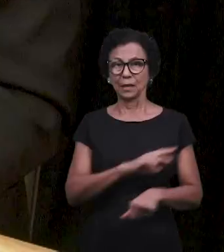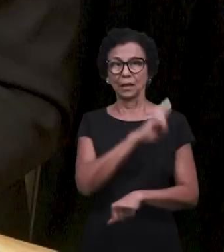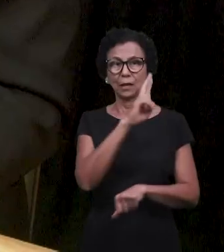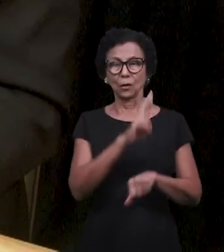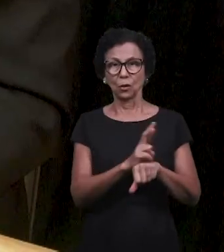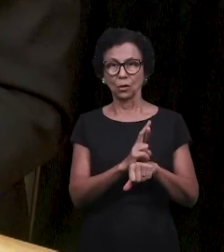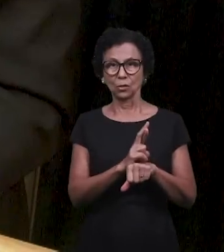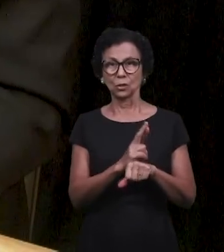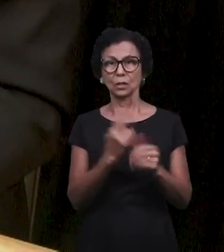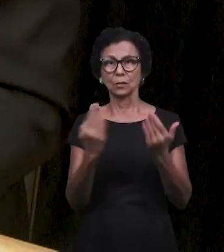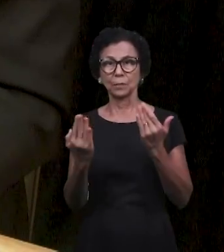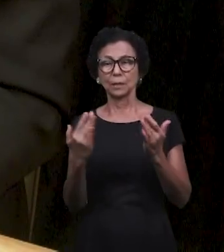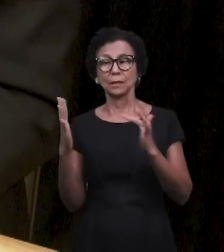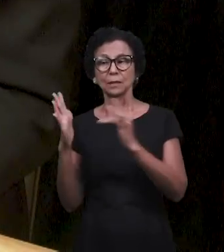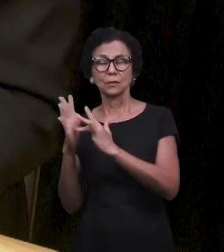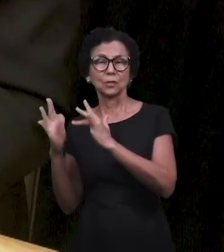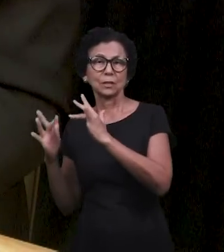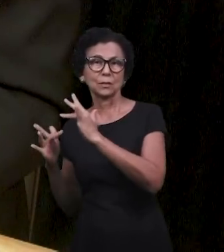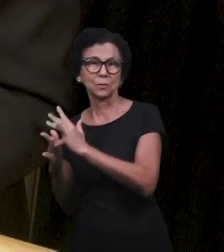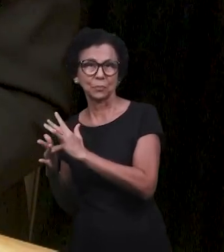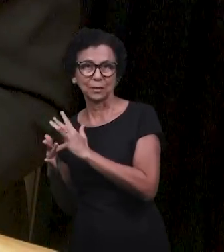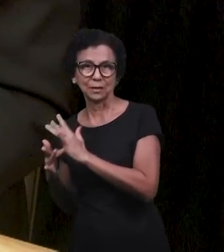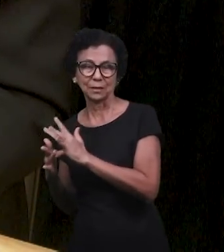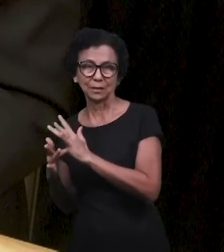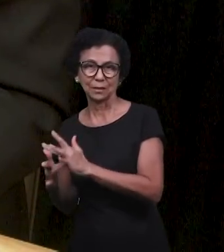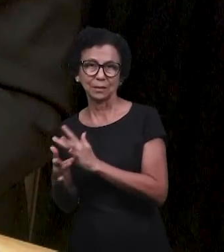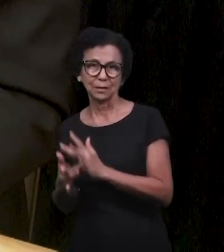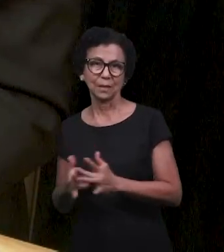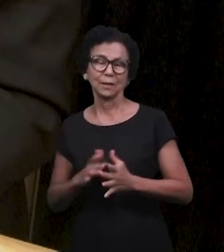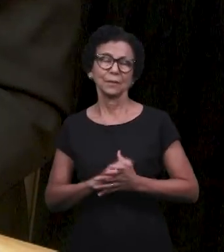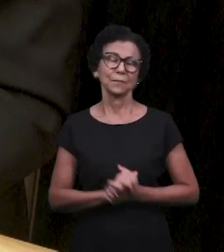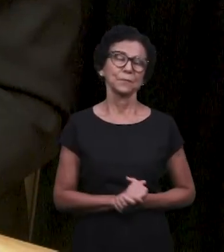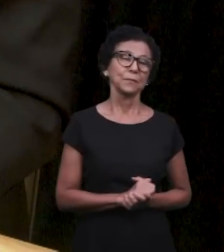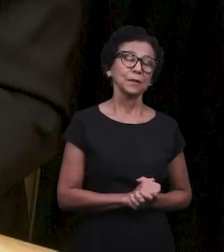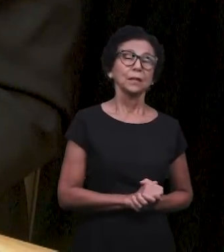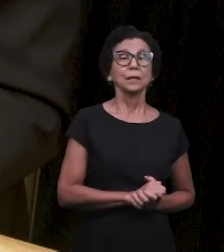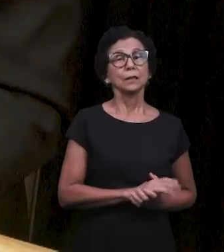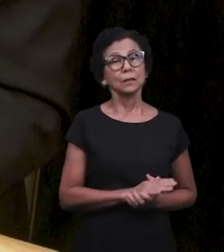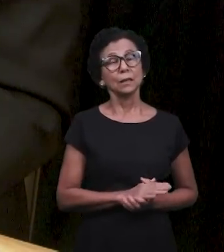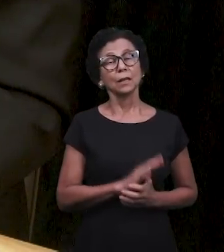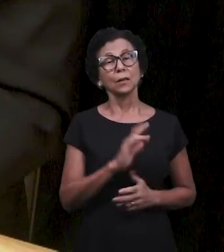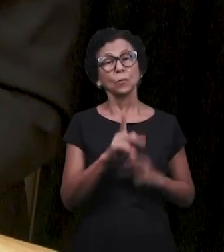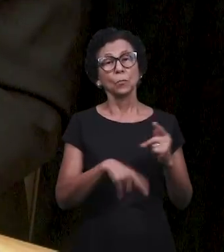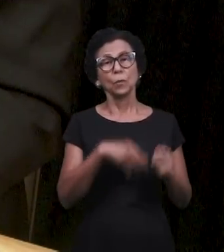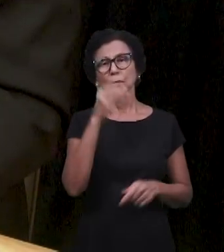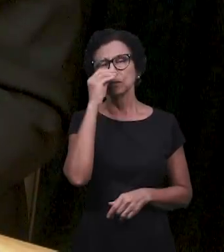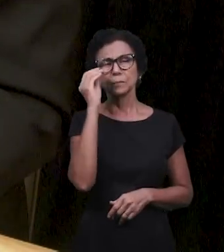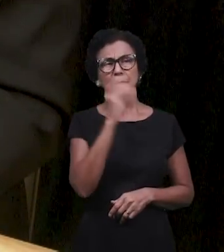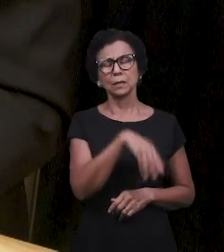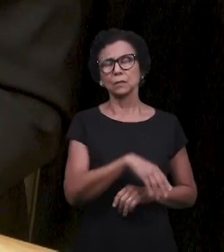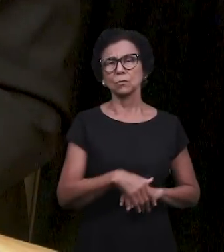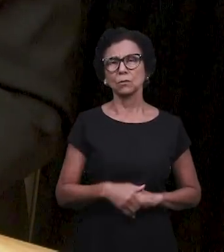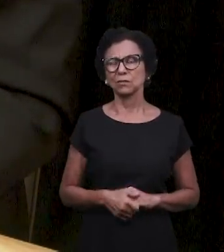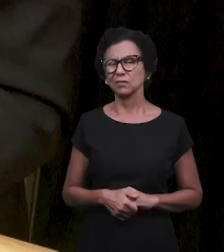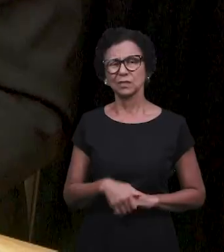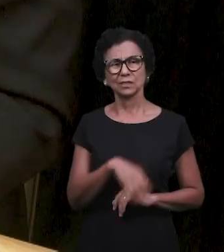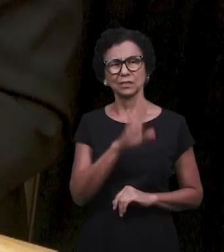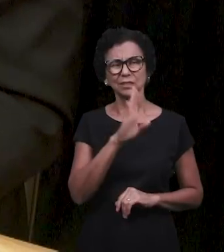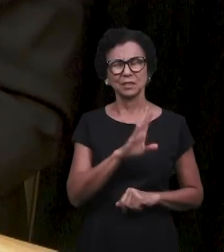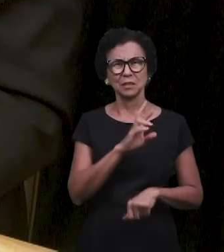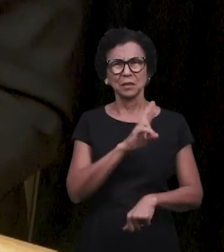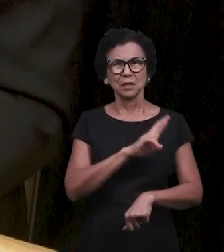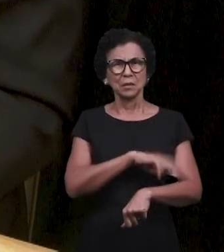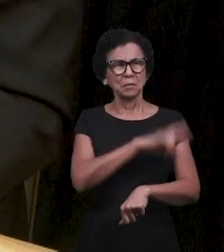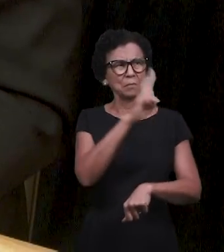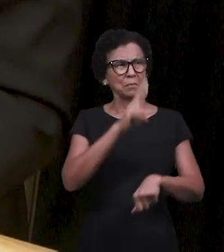Deus para o homem. A pedra que os edificadores rejeitaram, ela está aí, rejeitada por muita gente. Muita gente olha para essa pedra e não espera